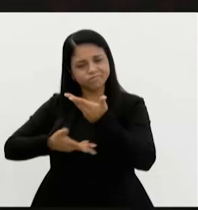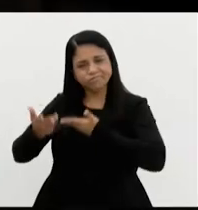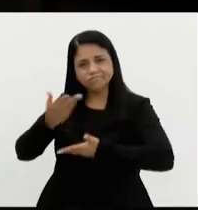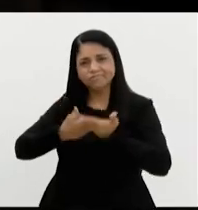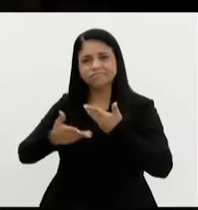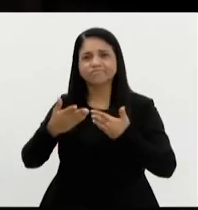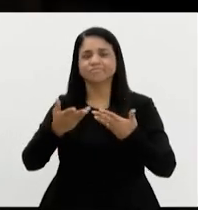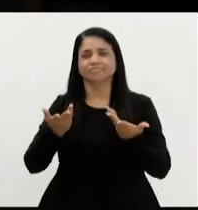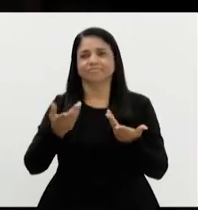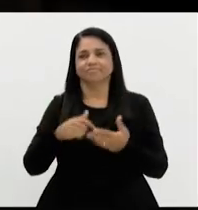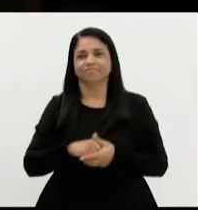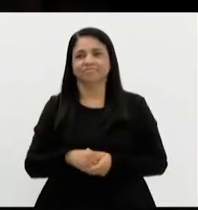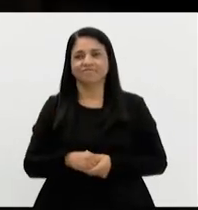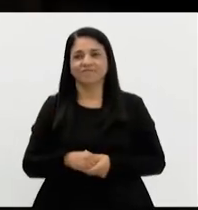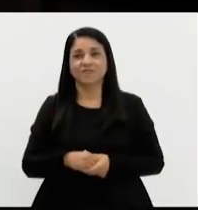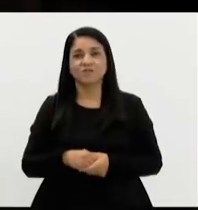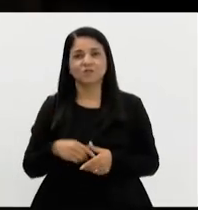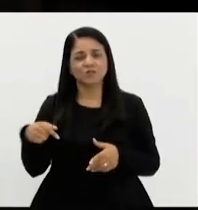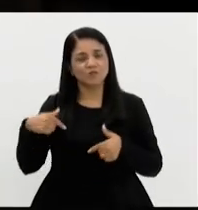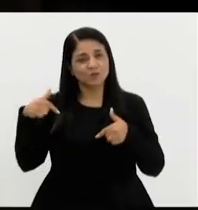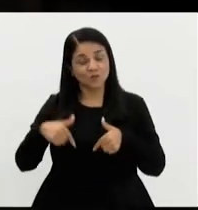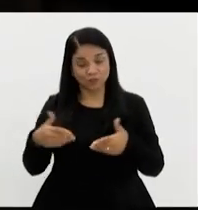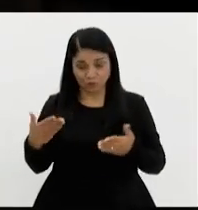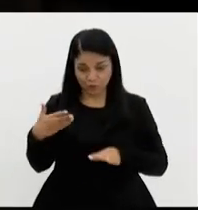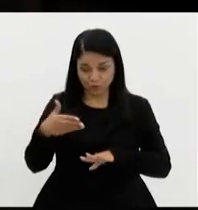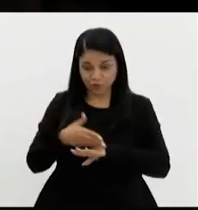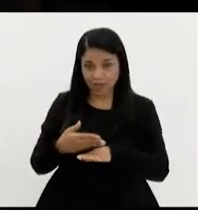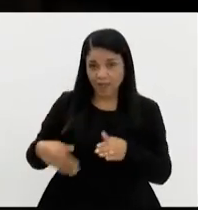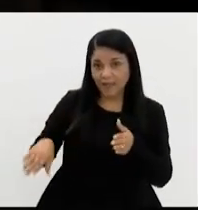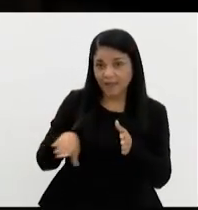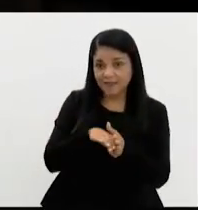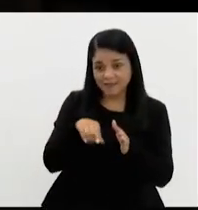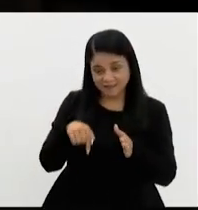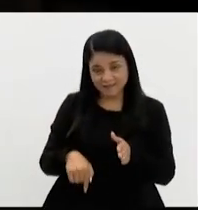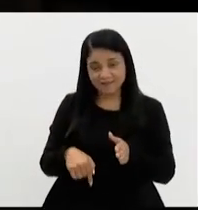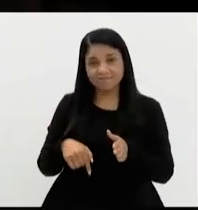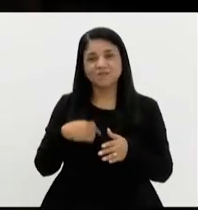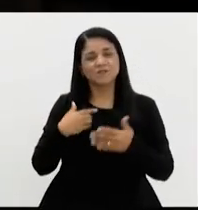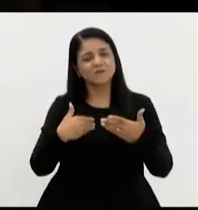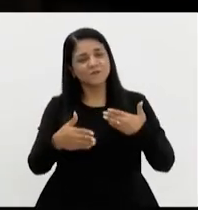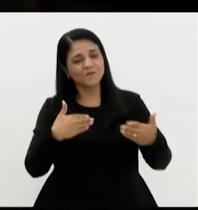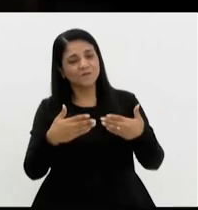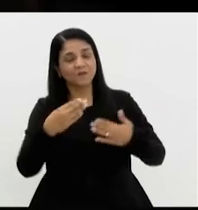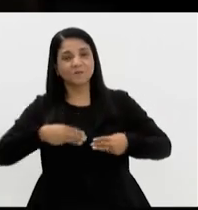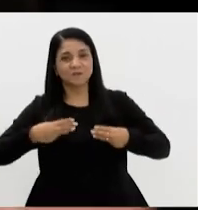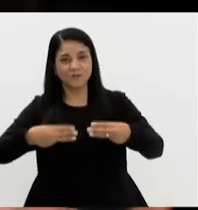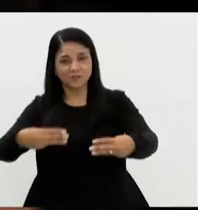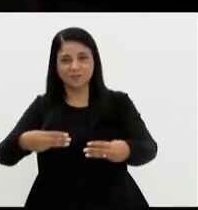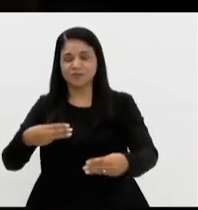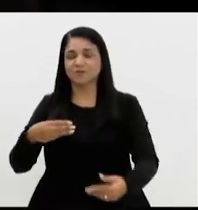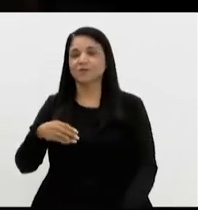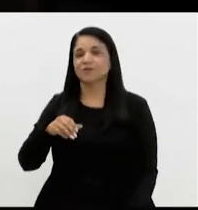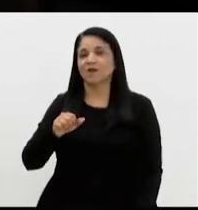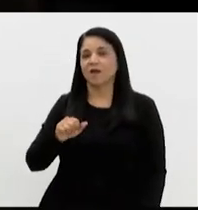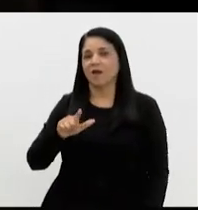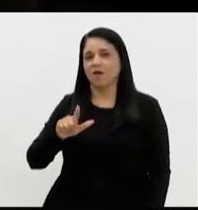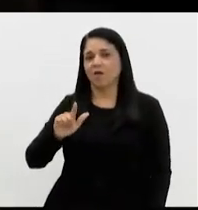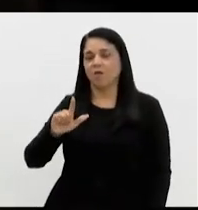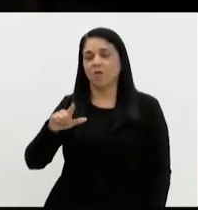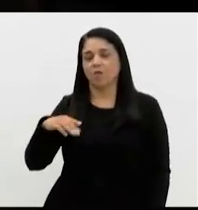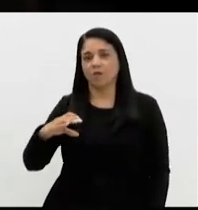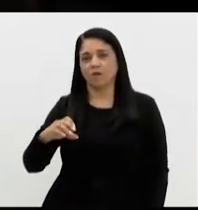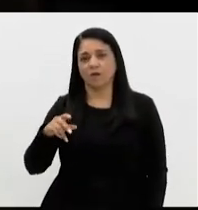eu quando cheguei nessa casa hoje conversava com o ministro Geraldo também minha amiga